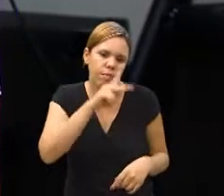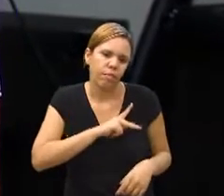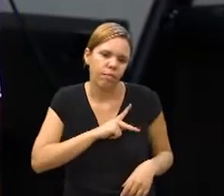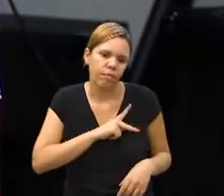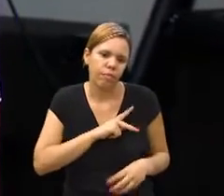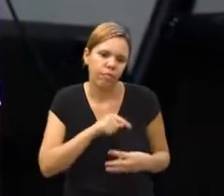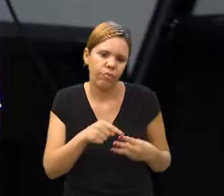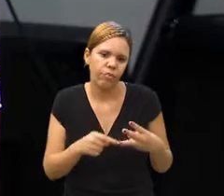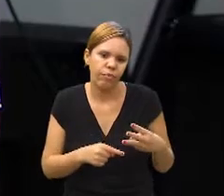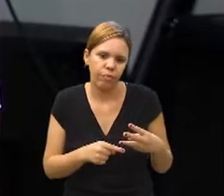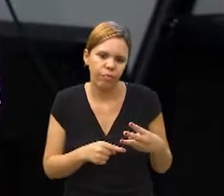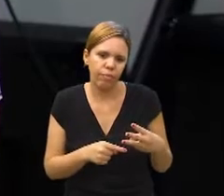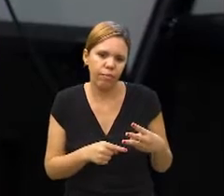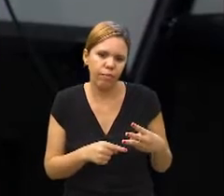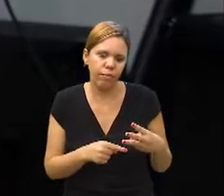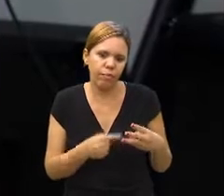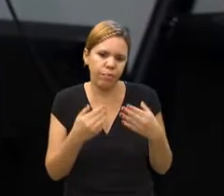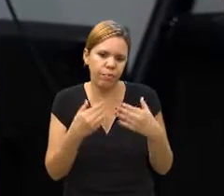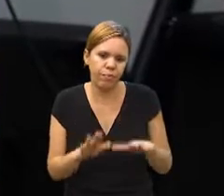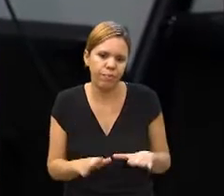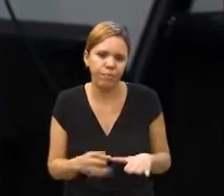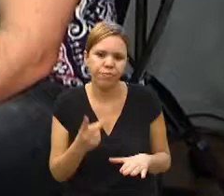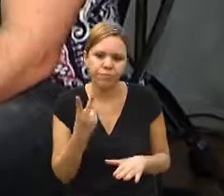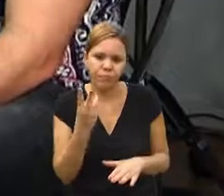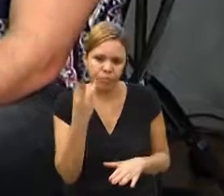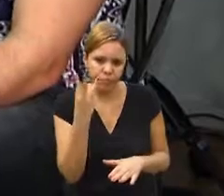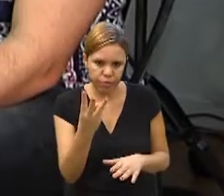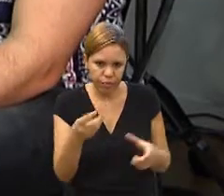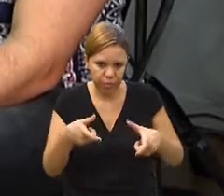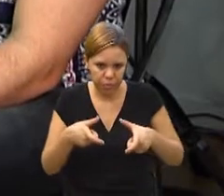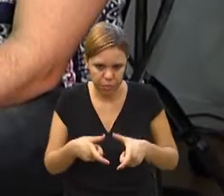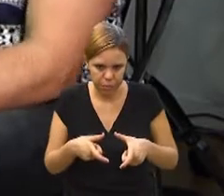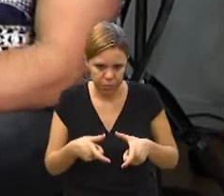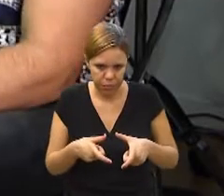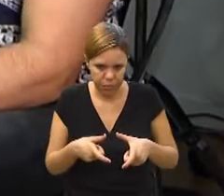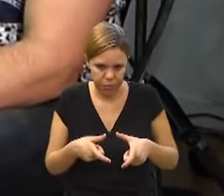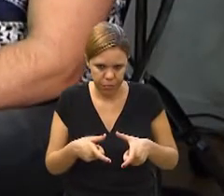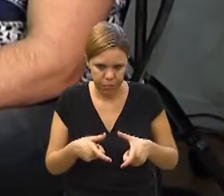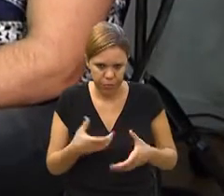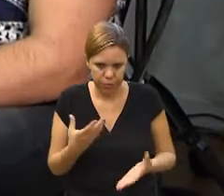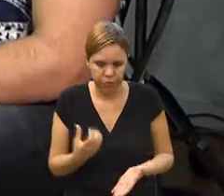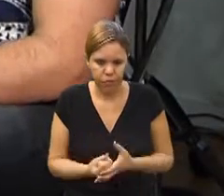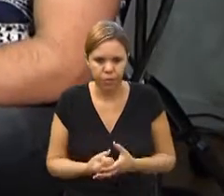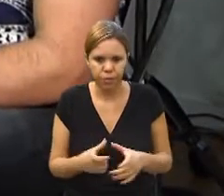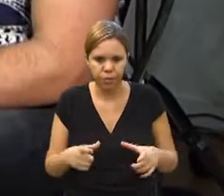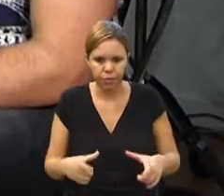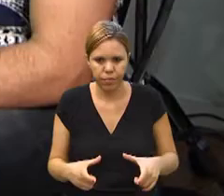gravei lancei 3 discos, né? Eu gravei um disco,